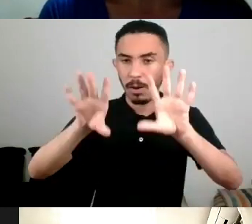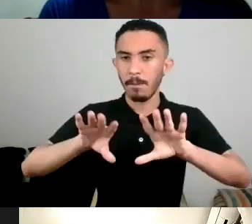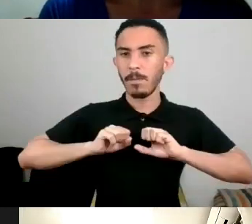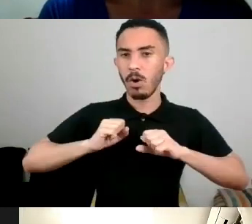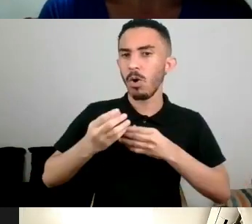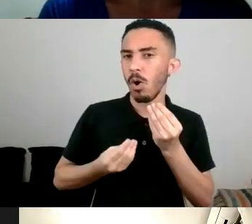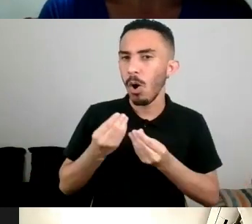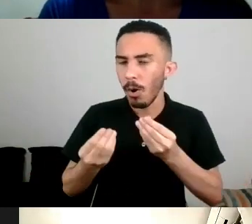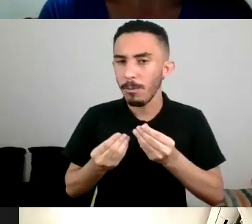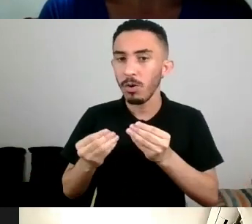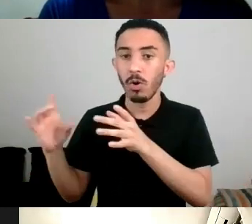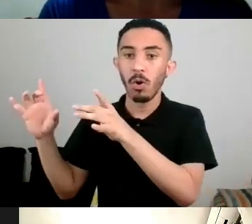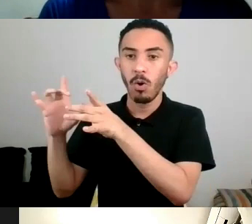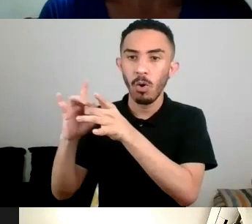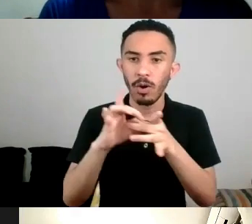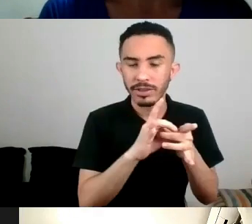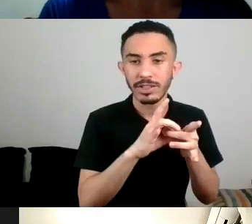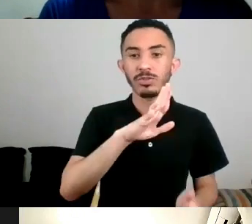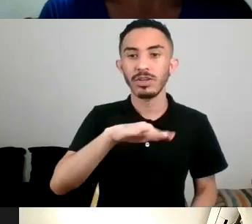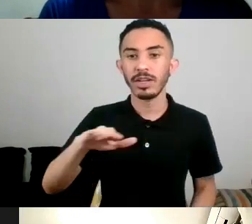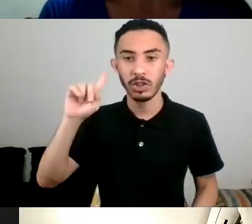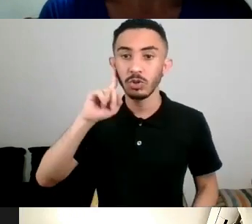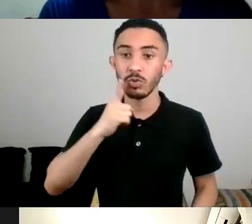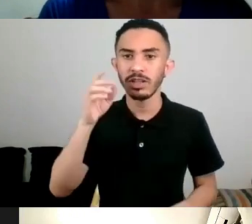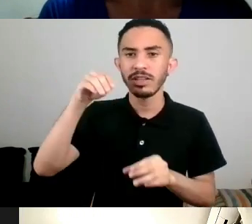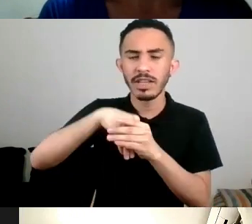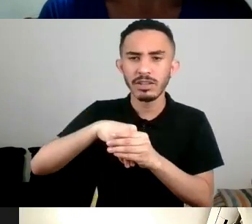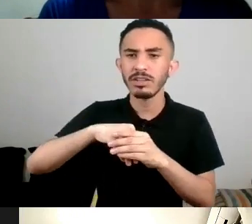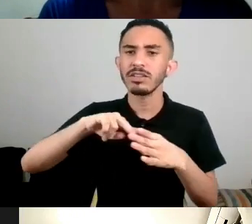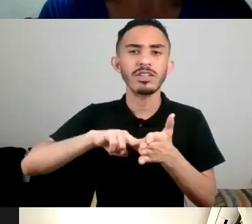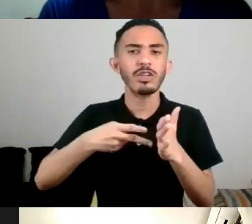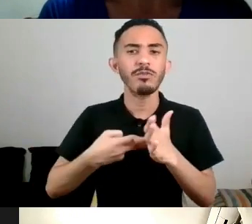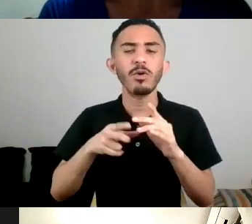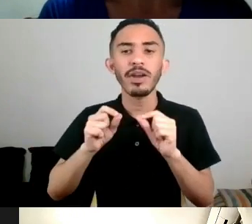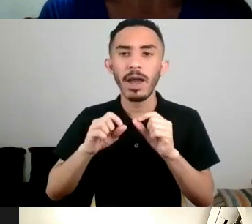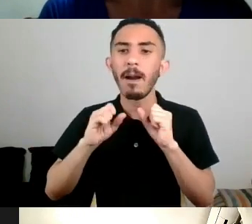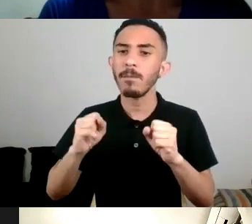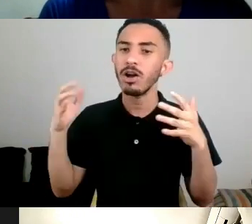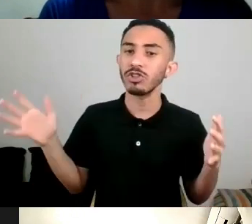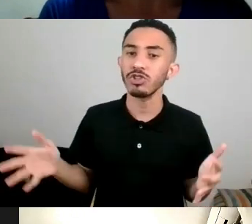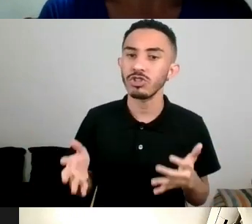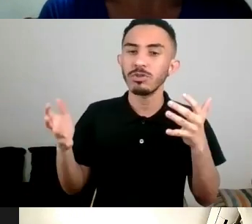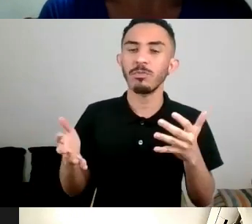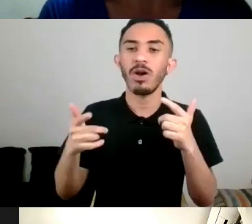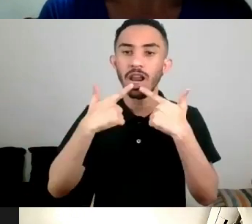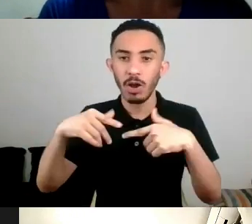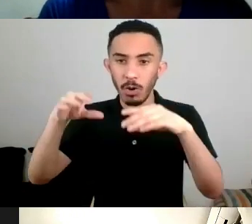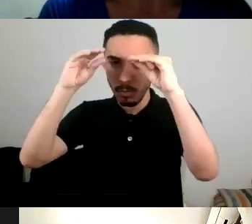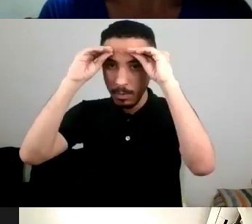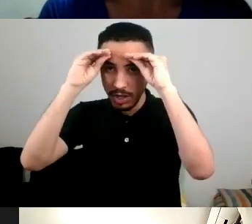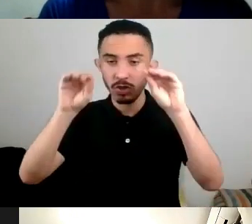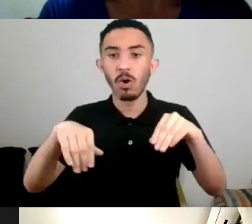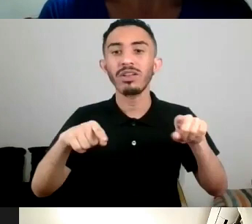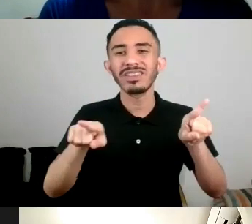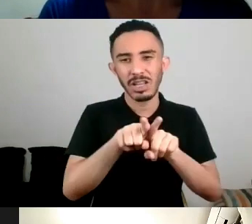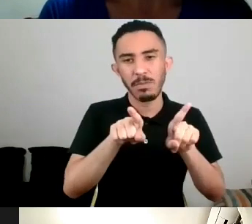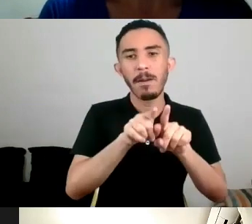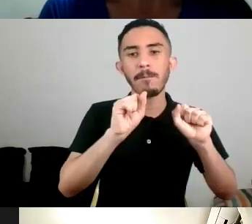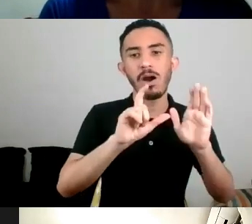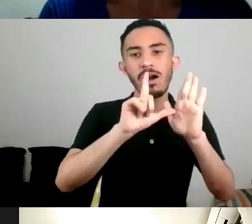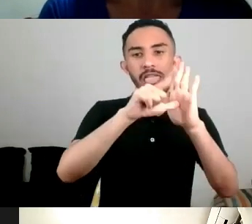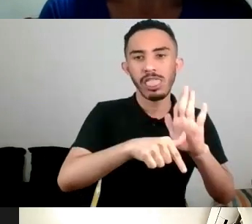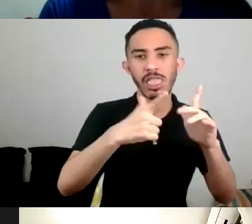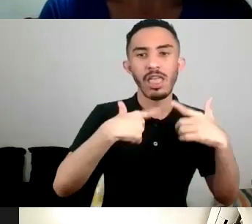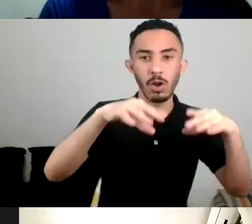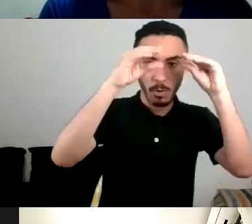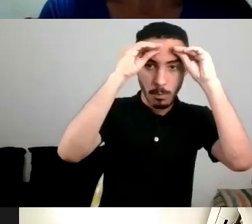O contexto no qual a criança surda está inserida pode ser um estímulo de linguagem ou uma aquisição tardia.